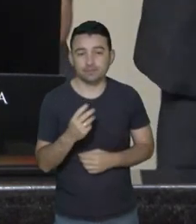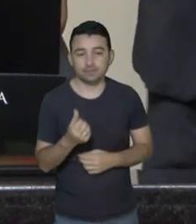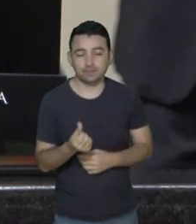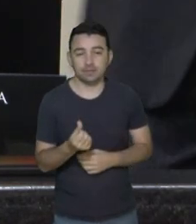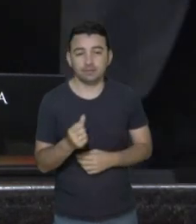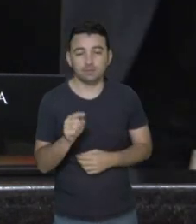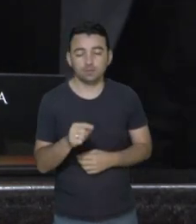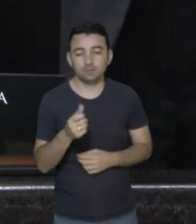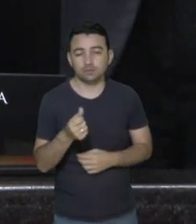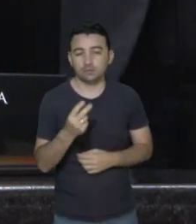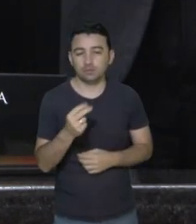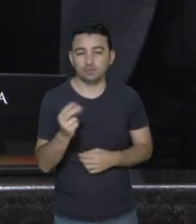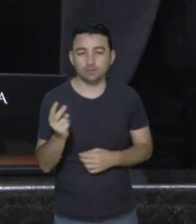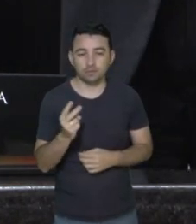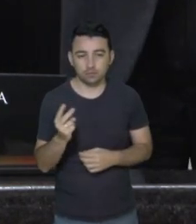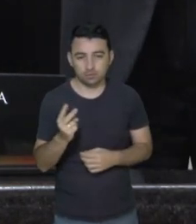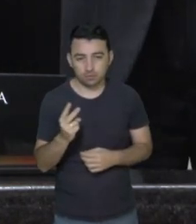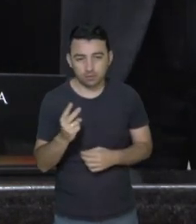026.6/2022.